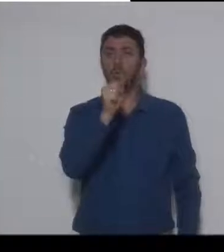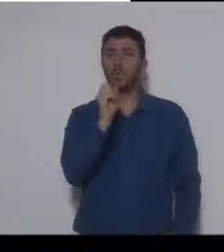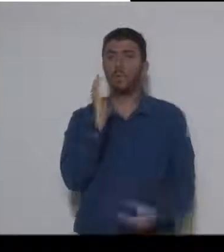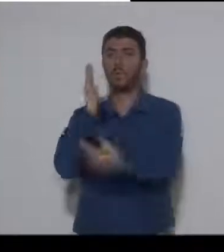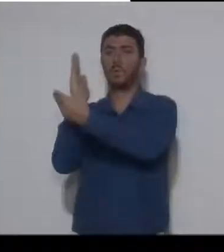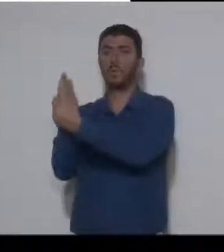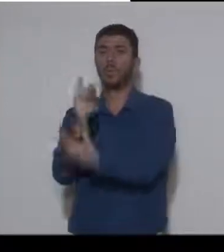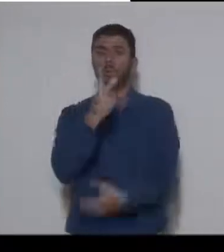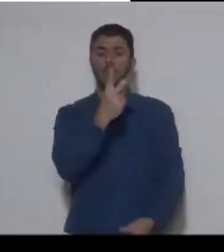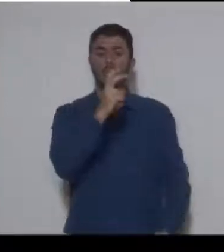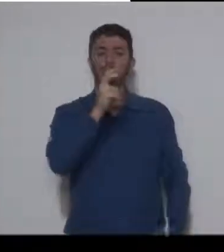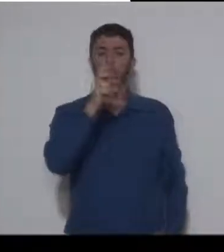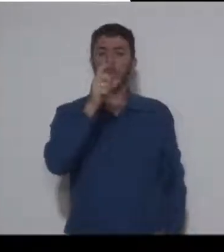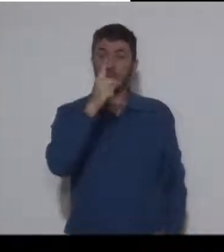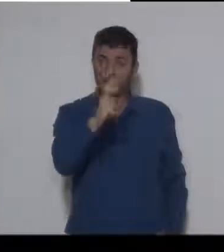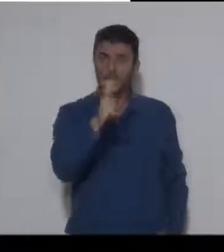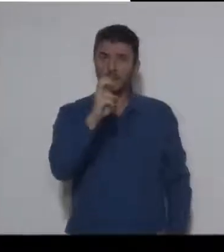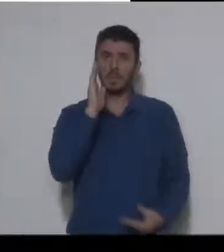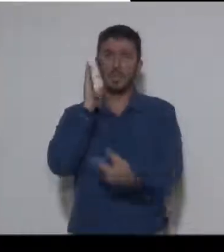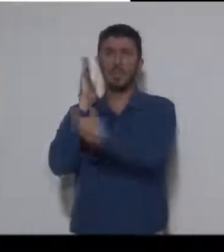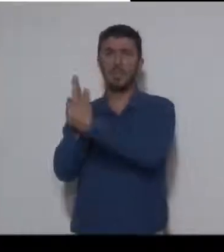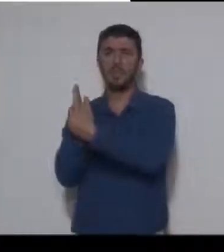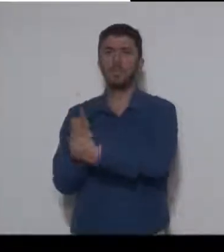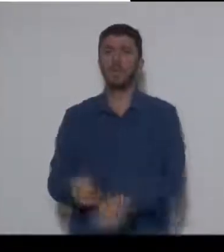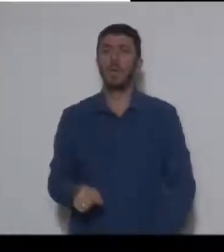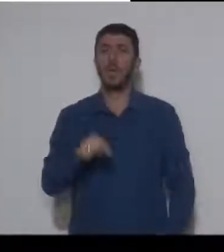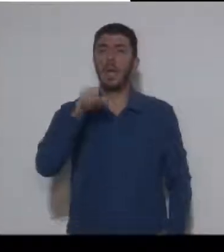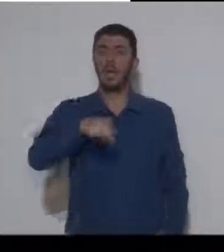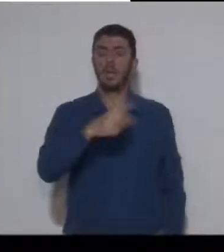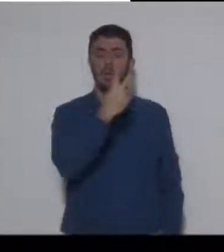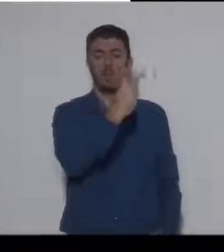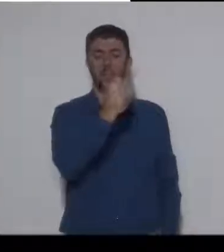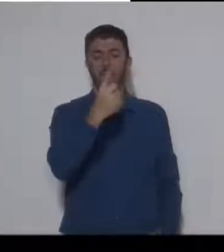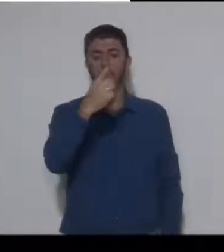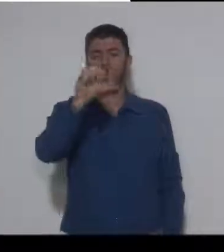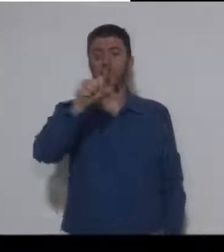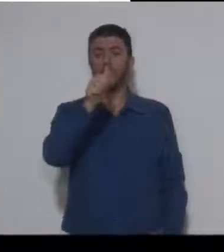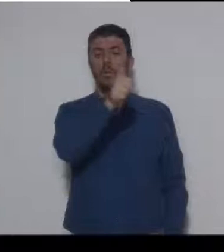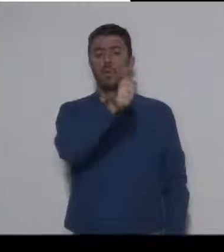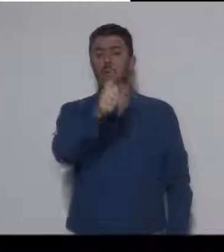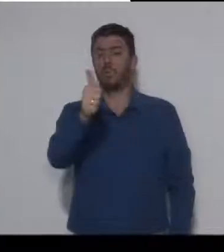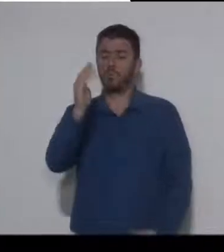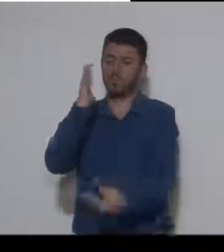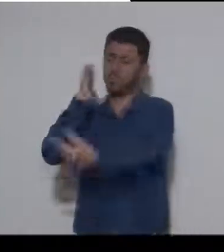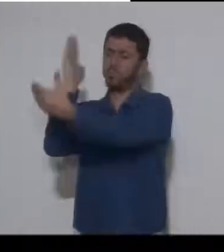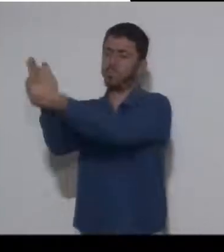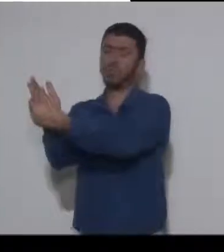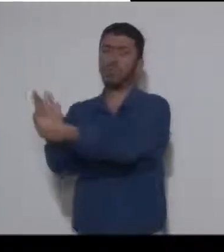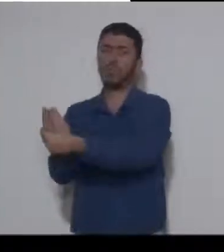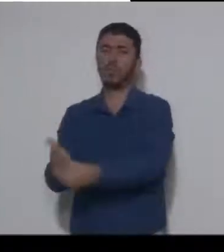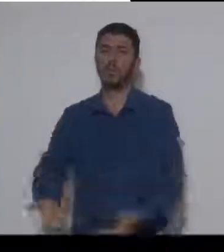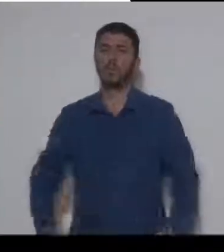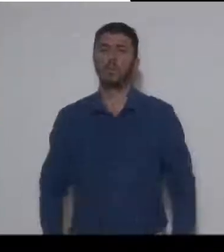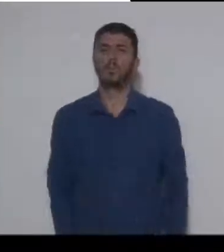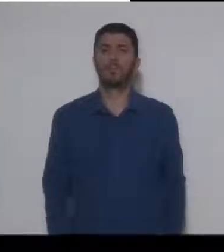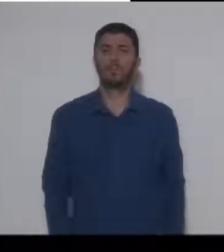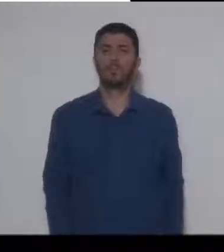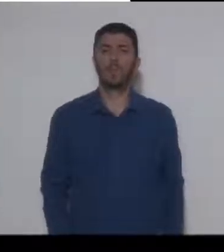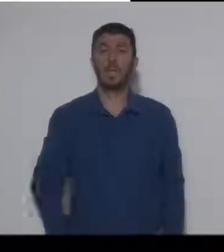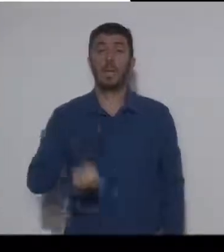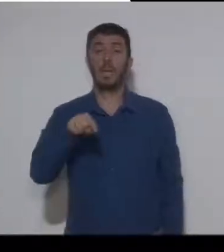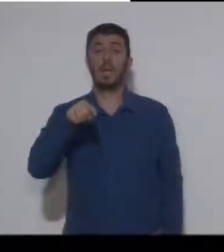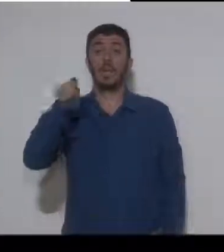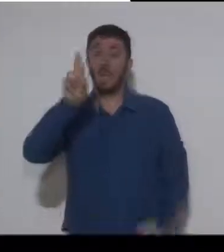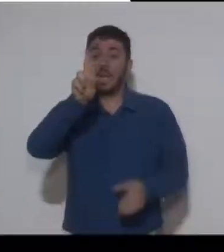4 de junho, 111 ações. Qual que é a consequência? Abre aspas aqui. Região de Campinas